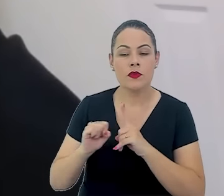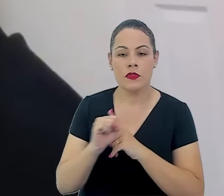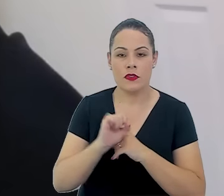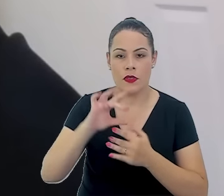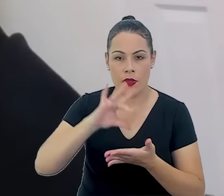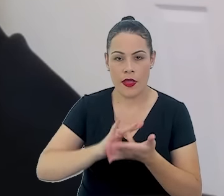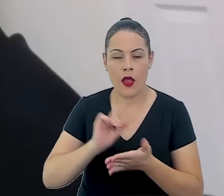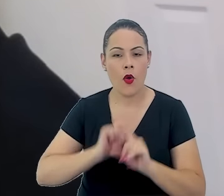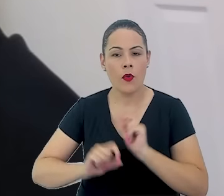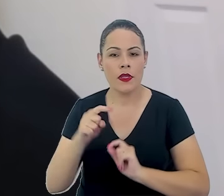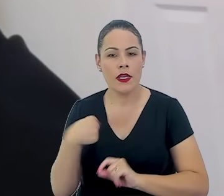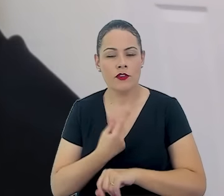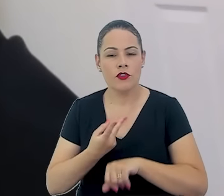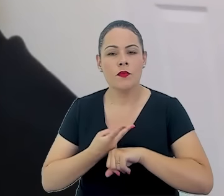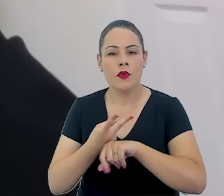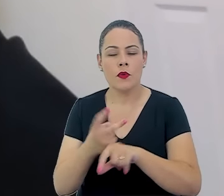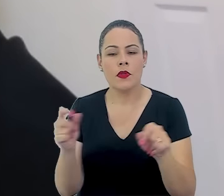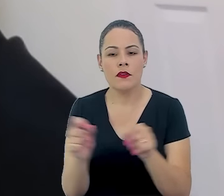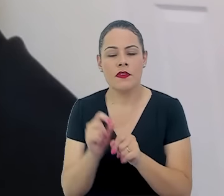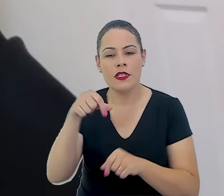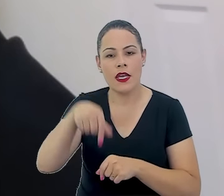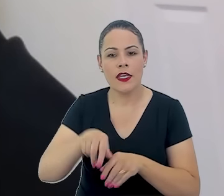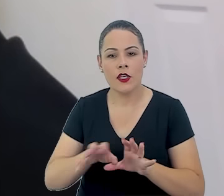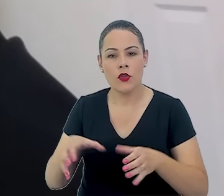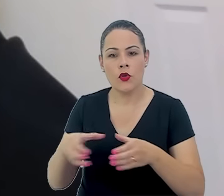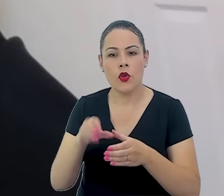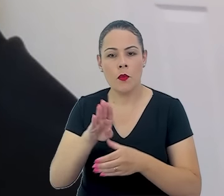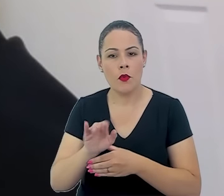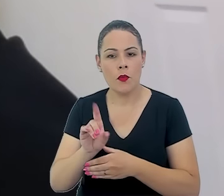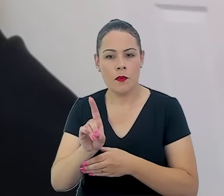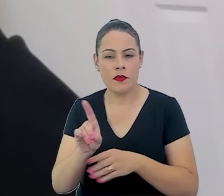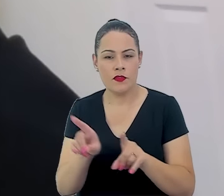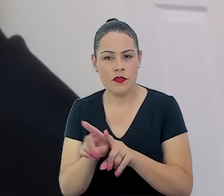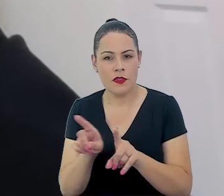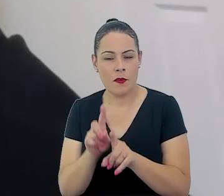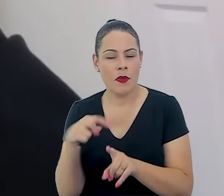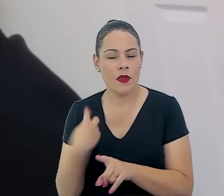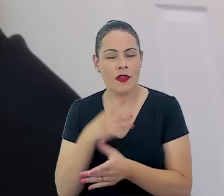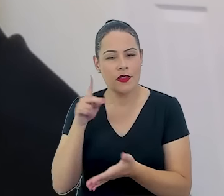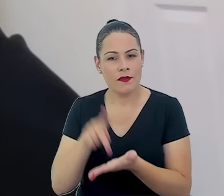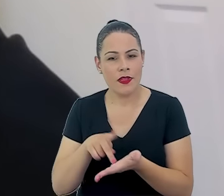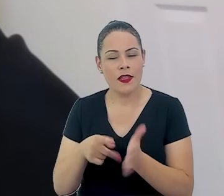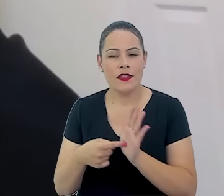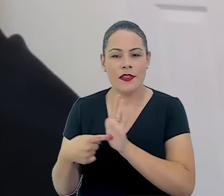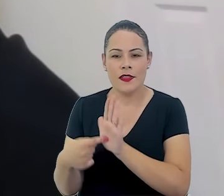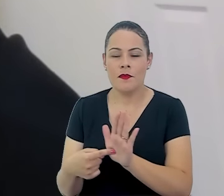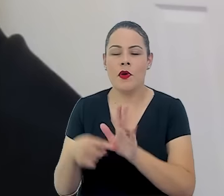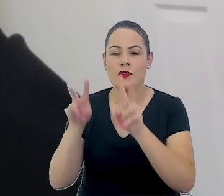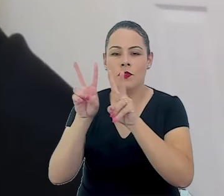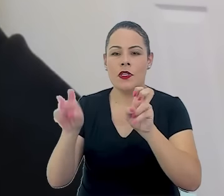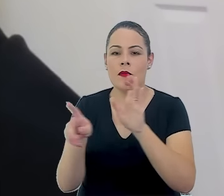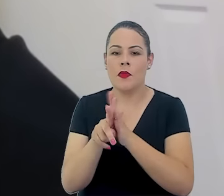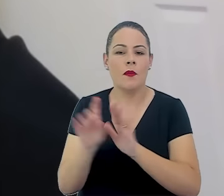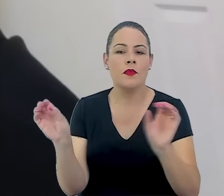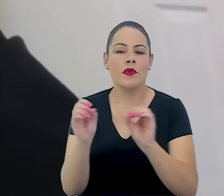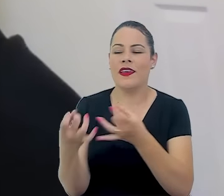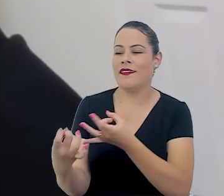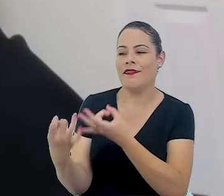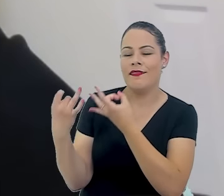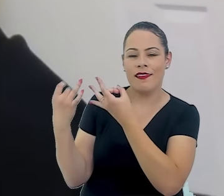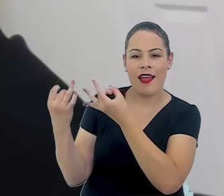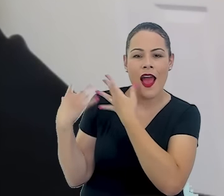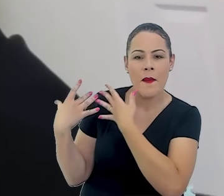social, o que nós procuramos fazer aqui no Grupo BID é realmente seguir aquele lema de não deixar ninguém para